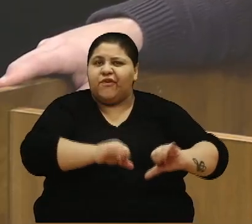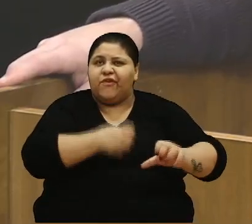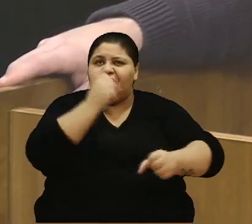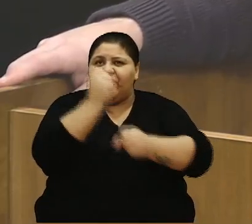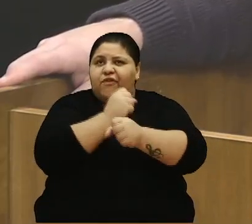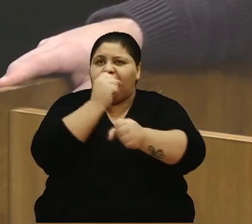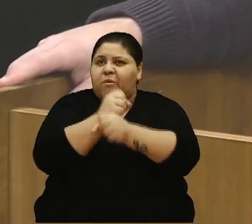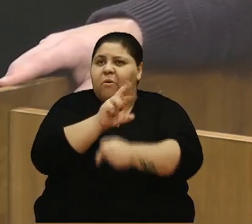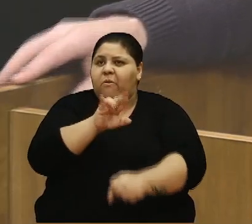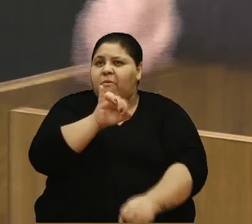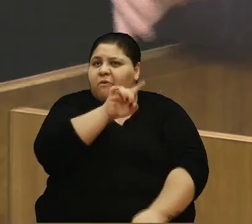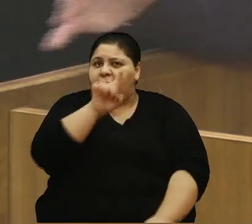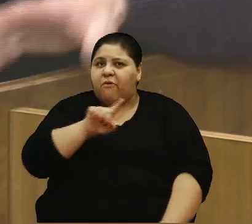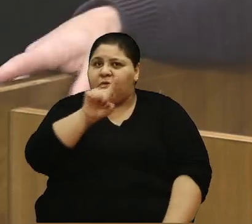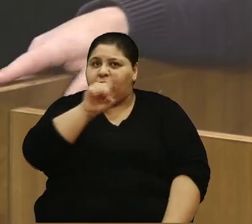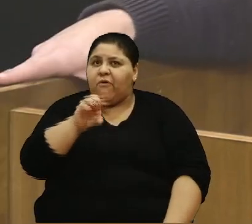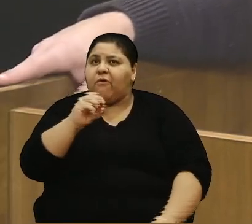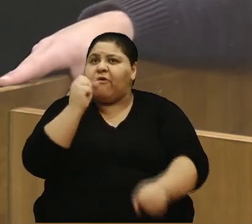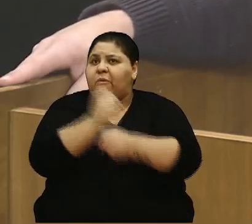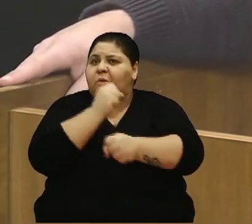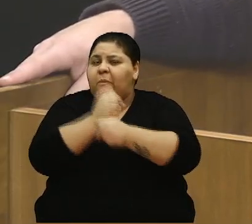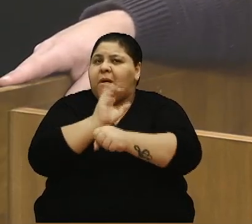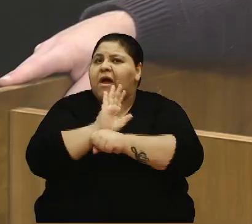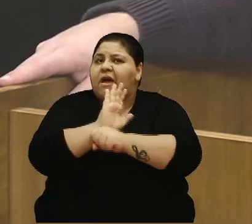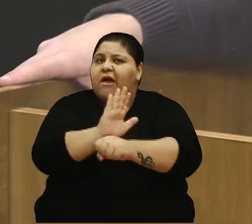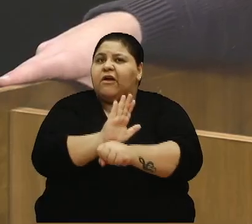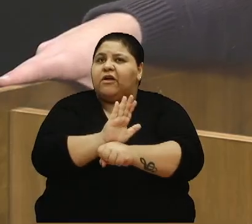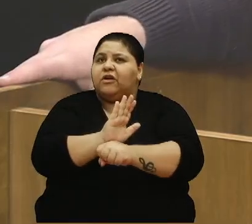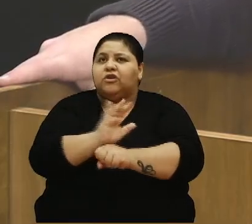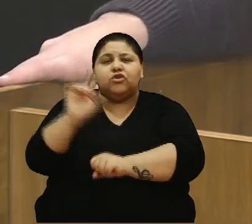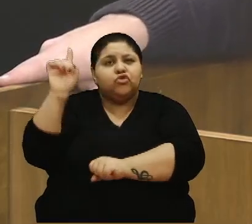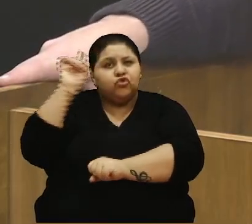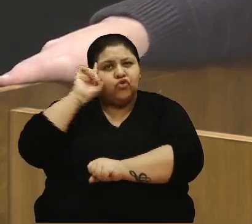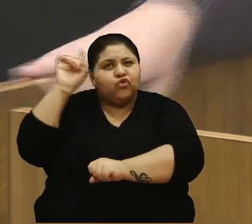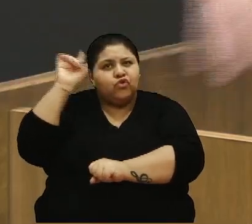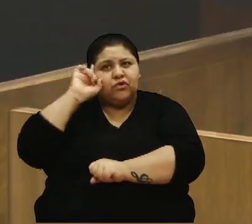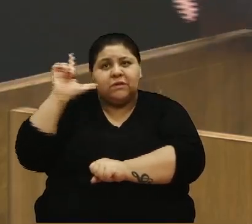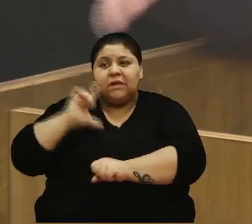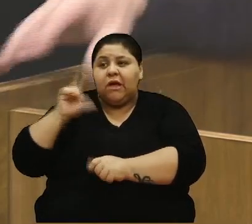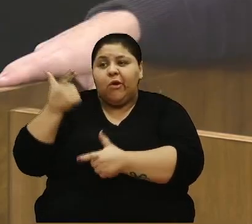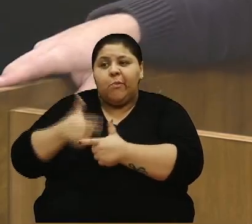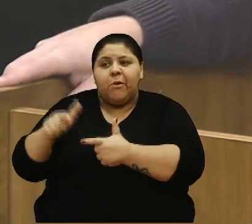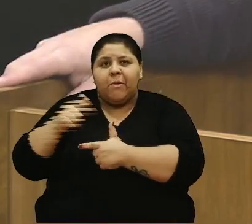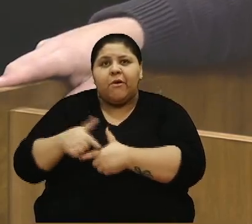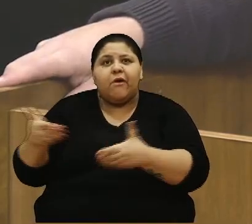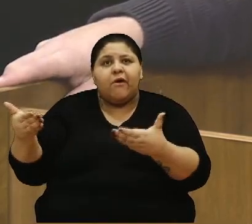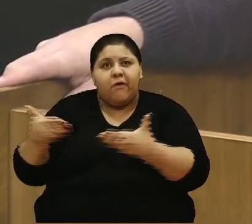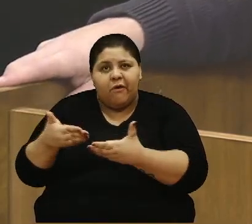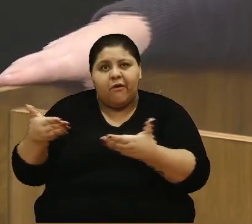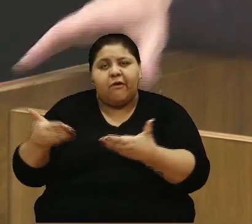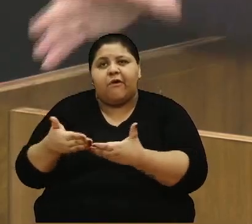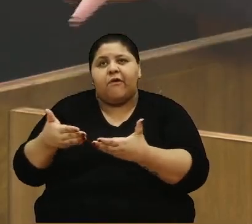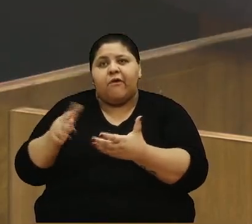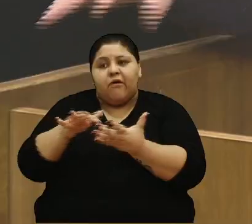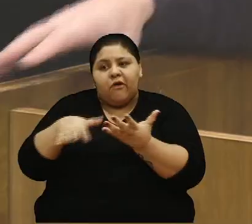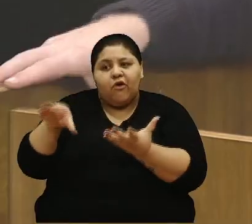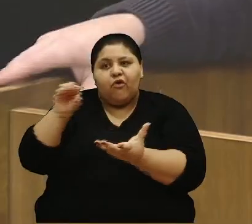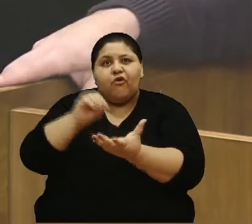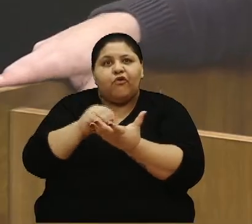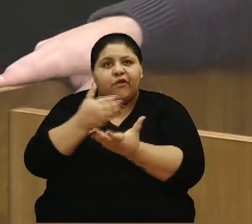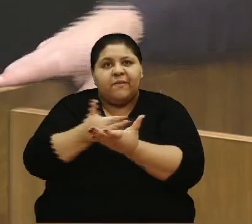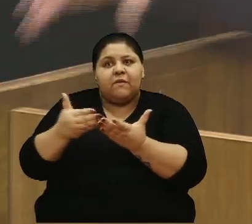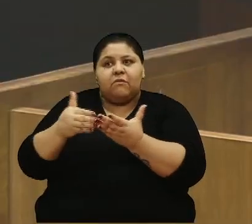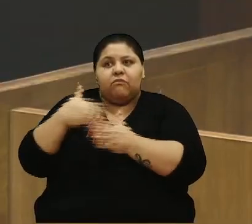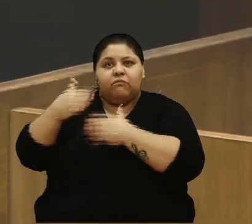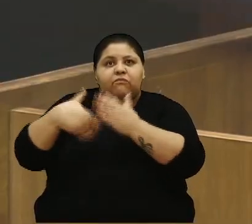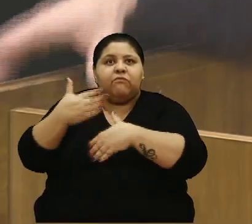Desvio Risso, que era uma obra que era para ajudar. Todo dia a gente tem um empecilho, agora, quando a Codeca assumiu, até avançou